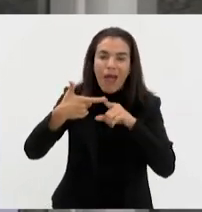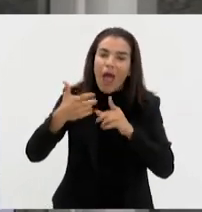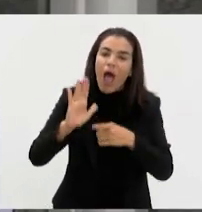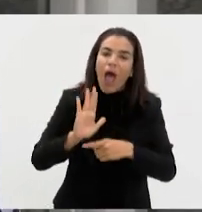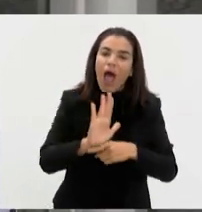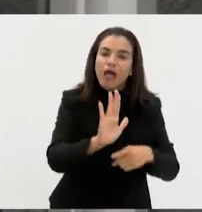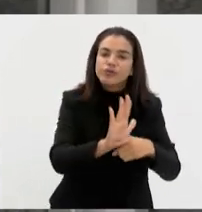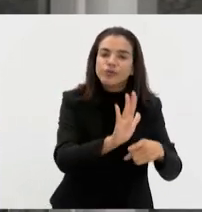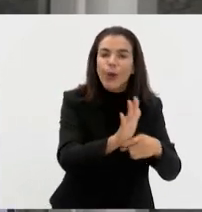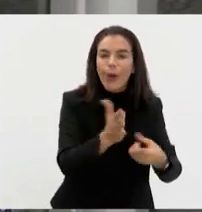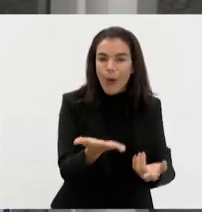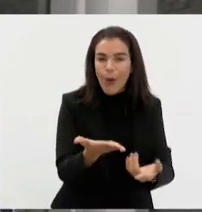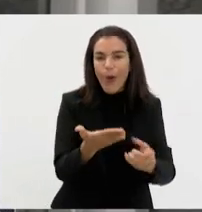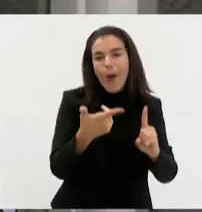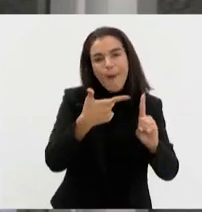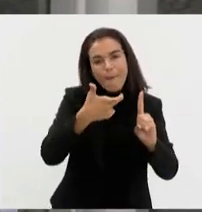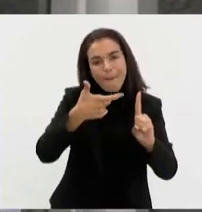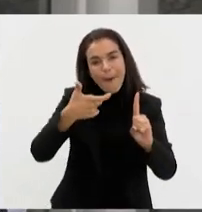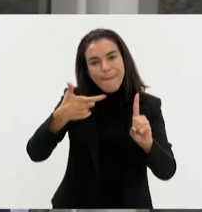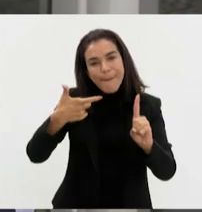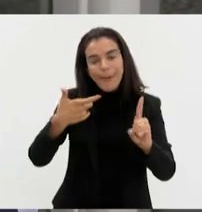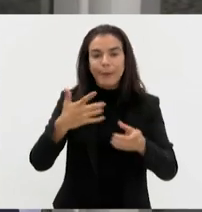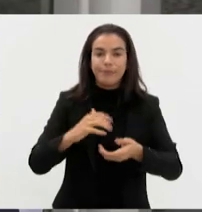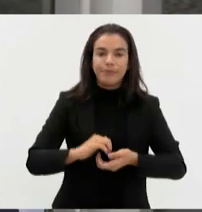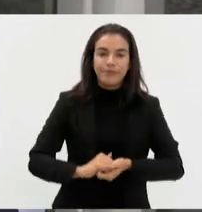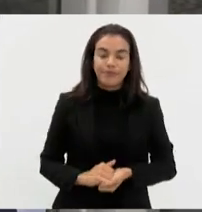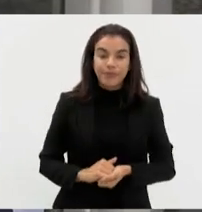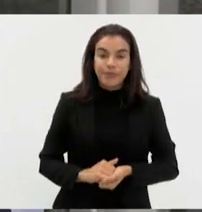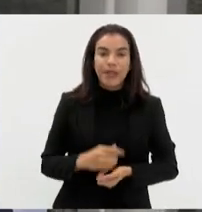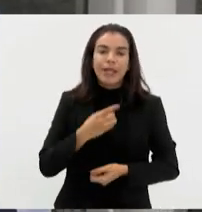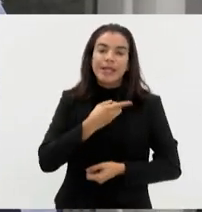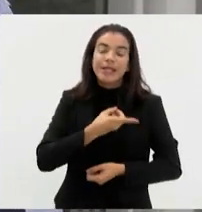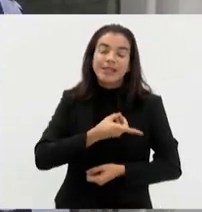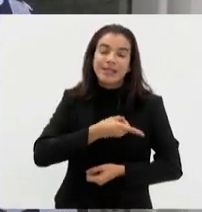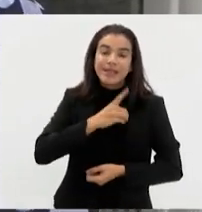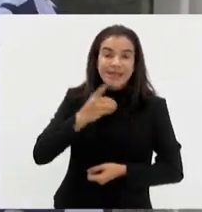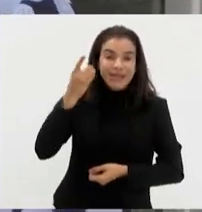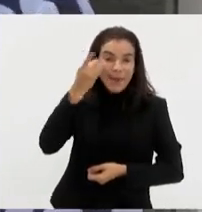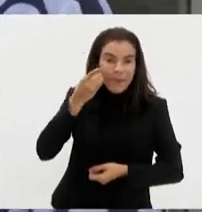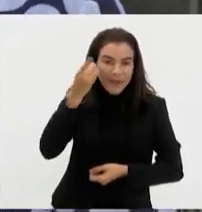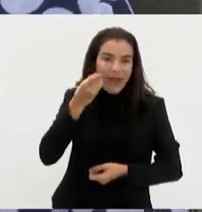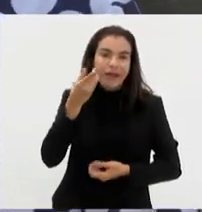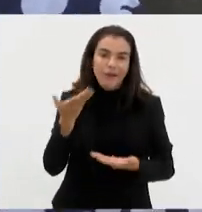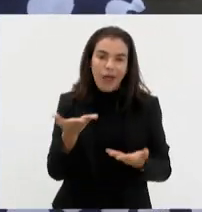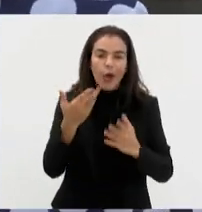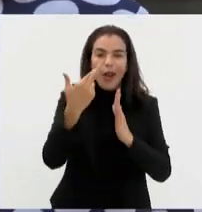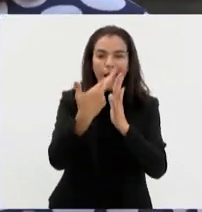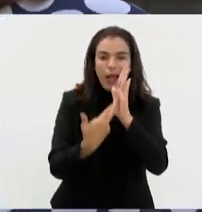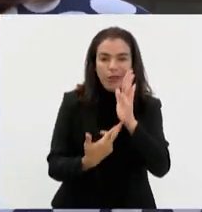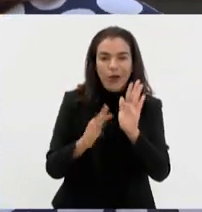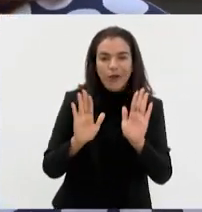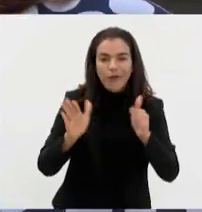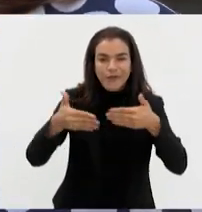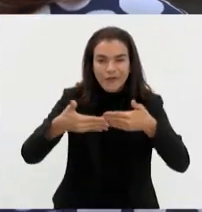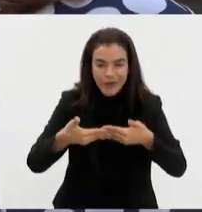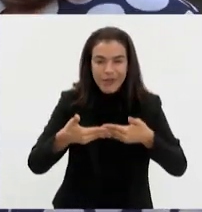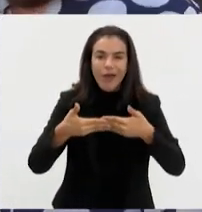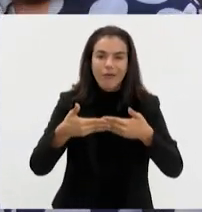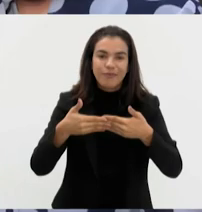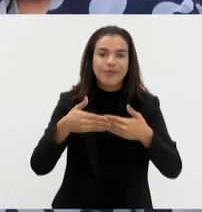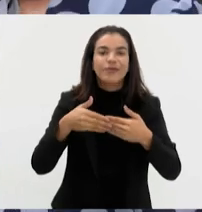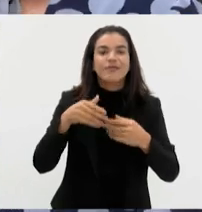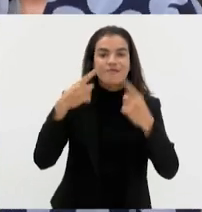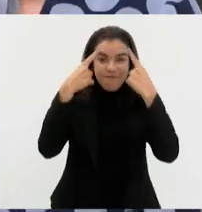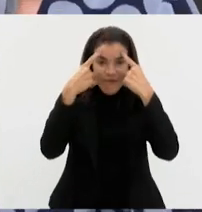contribuiu para a morte dessas mulheres. Deputada, daqui a pouco acontece a votação do relatório final da CPI da violência cibernética contra